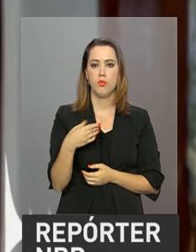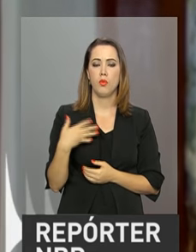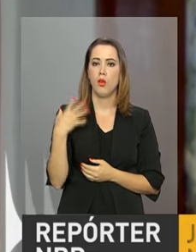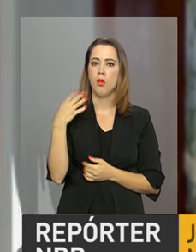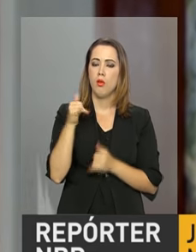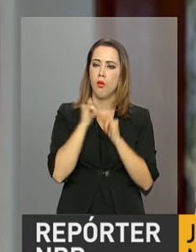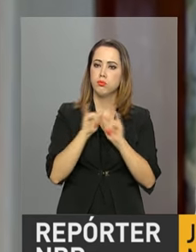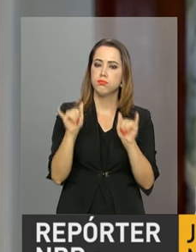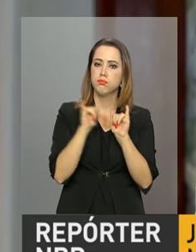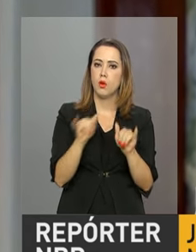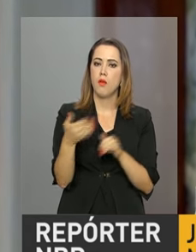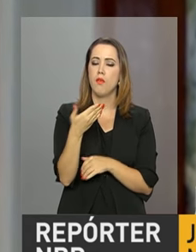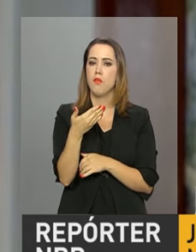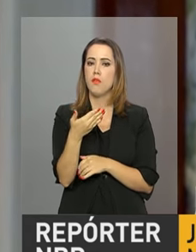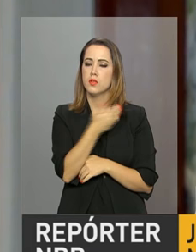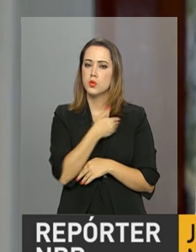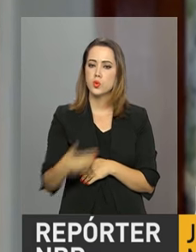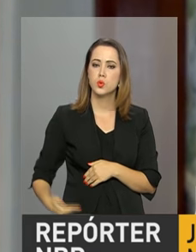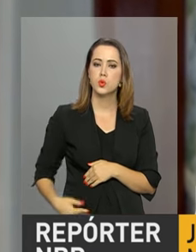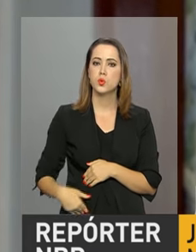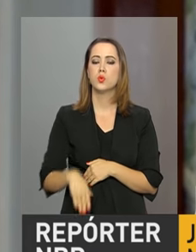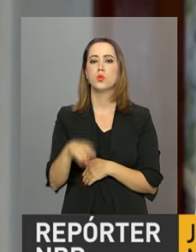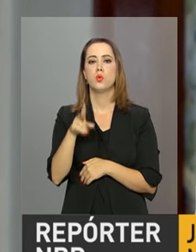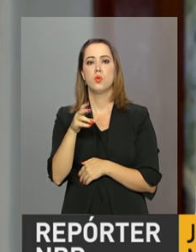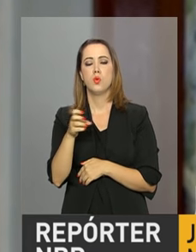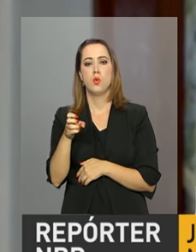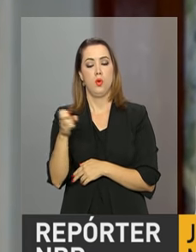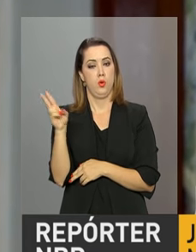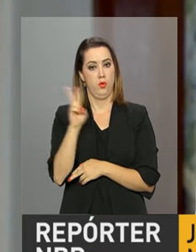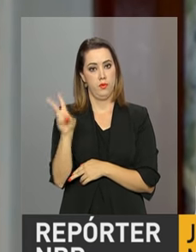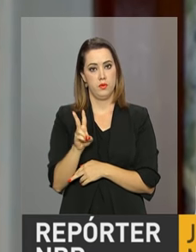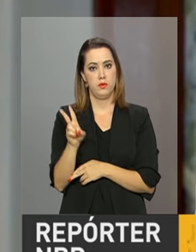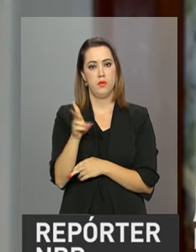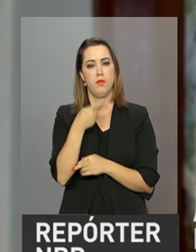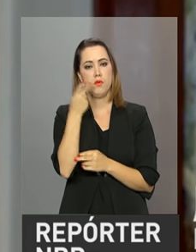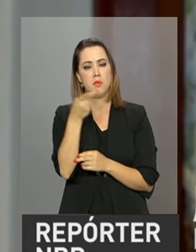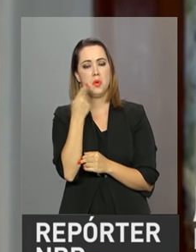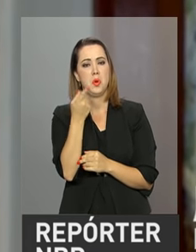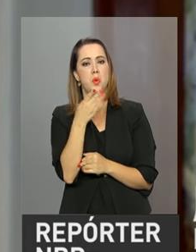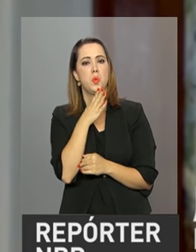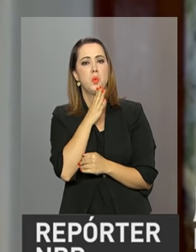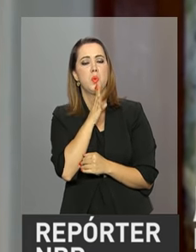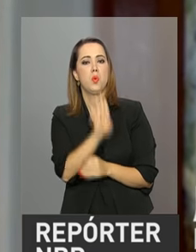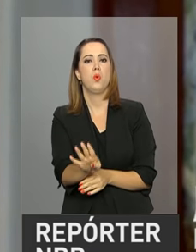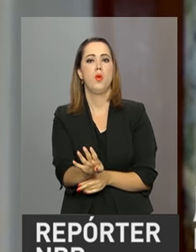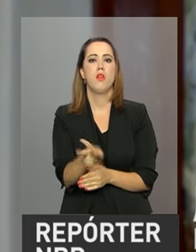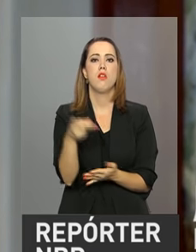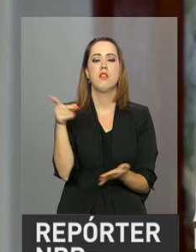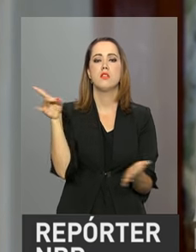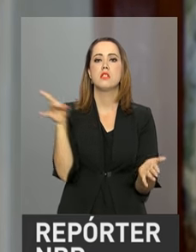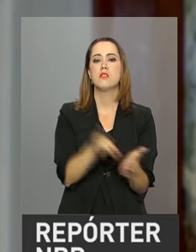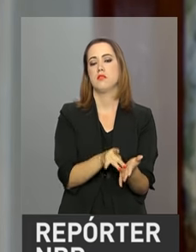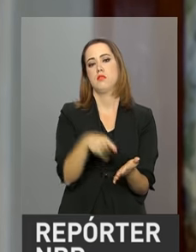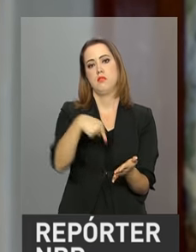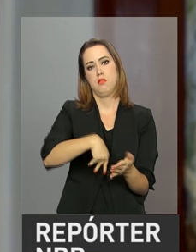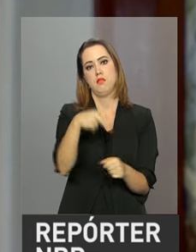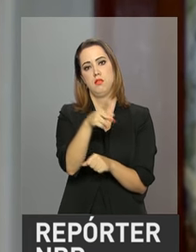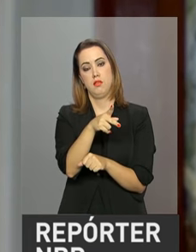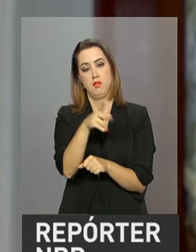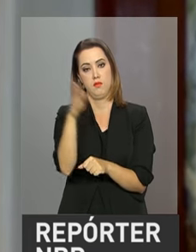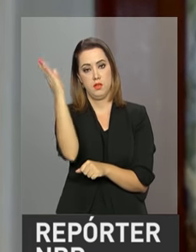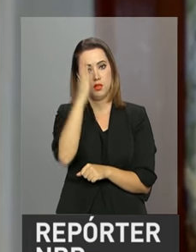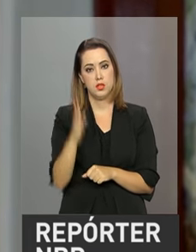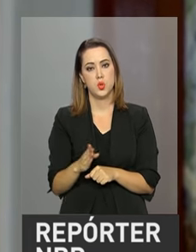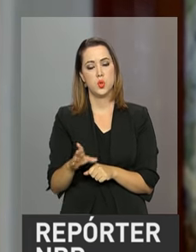do governo venezuelano reflete, em primeiro lugar, um profundo desconhecimento da realidade do Brasil, da